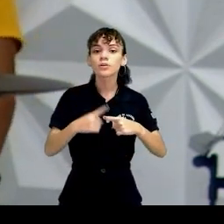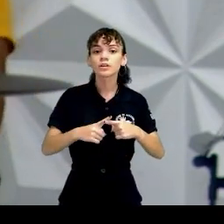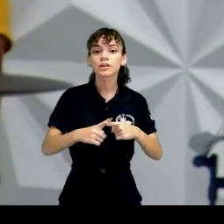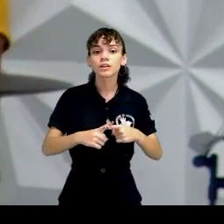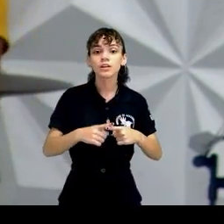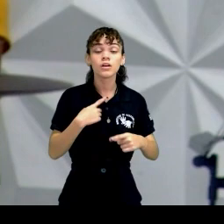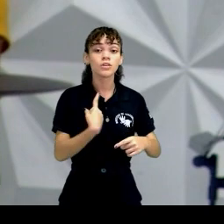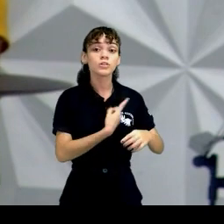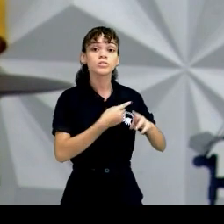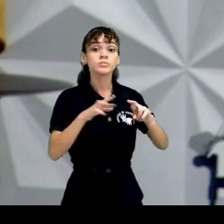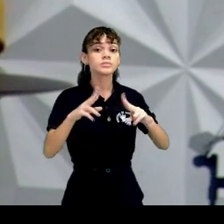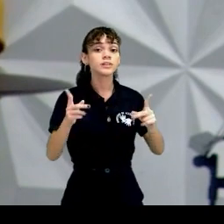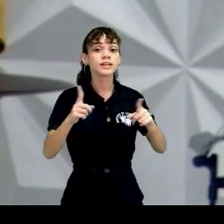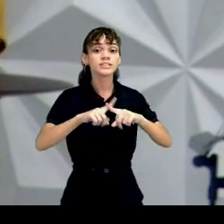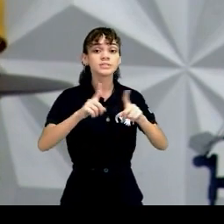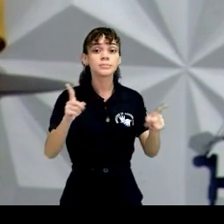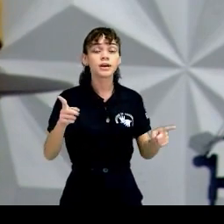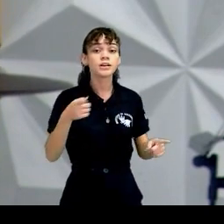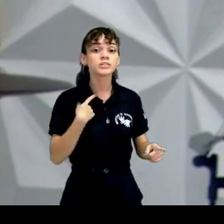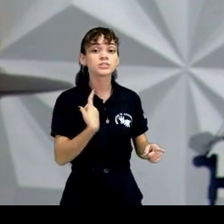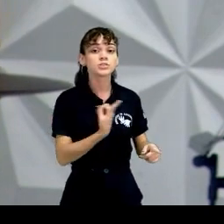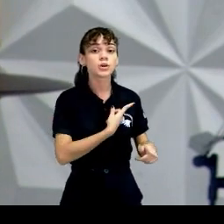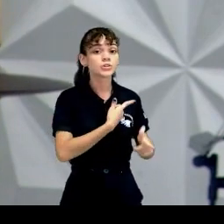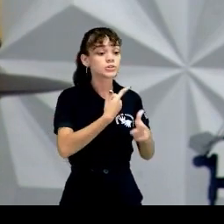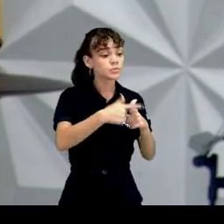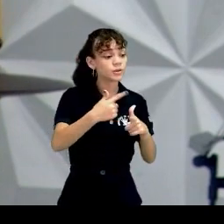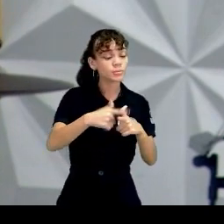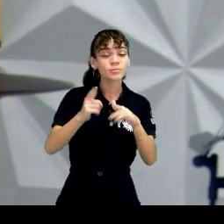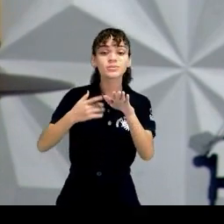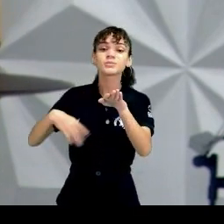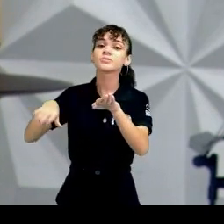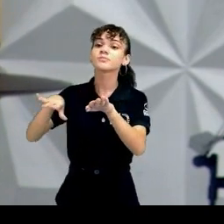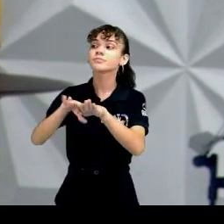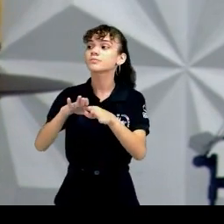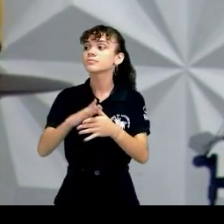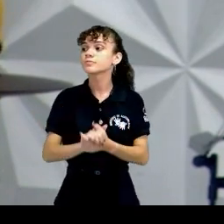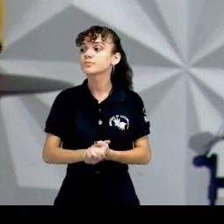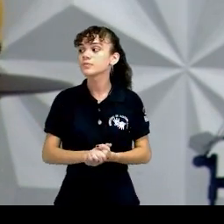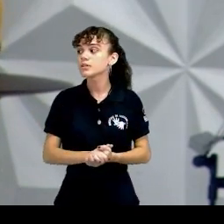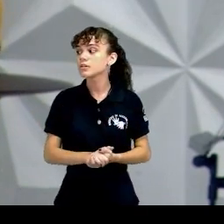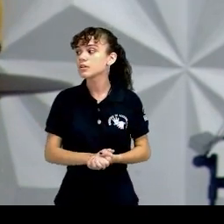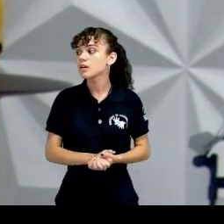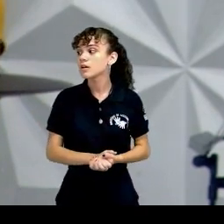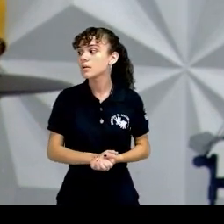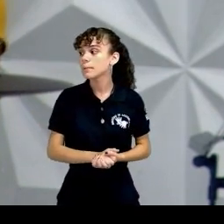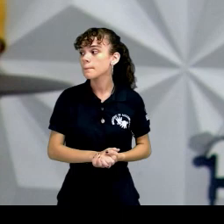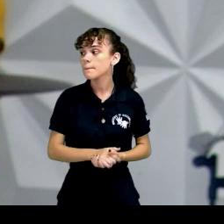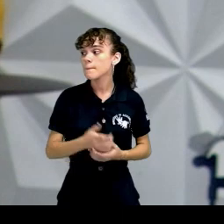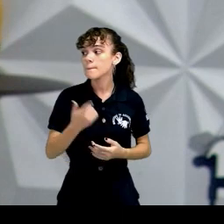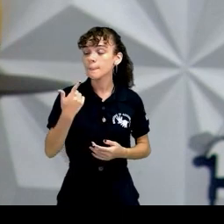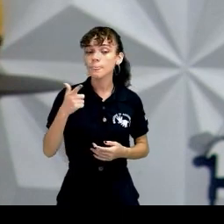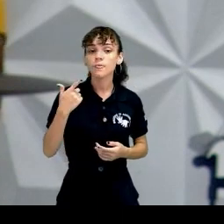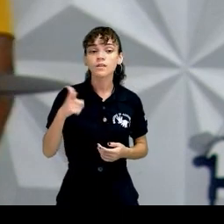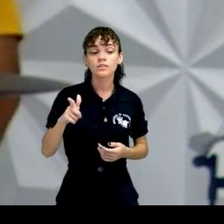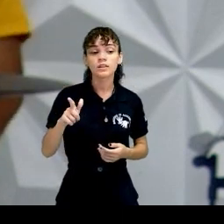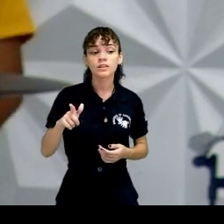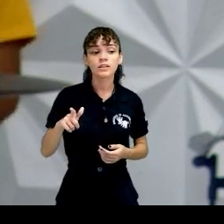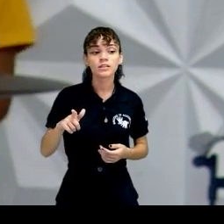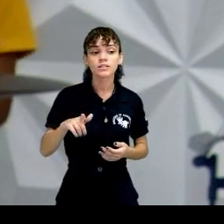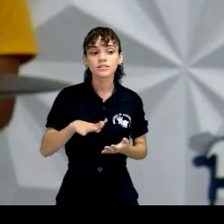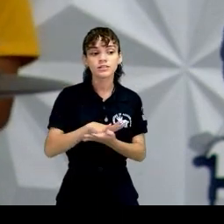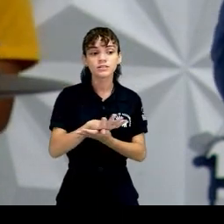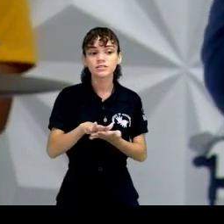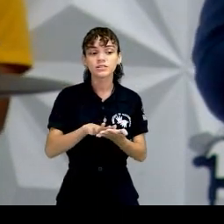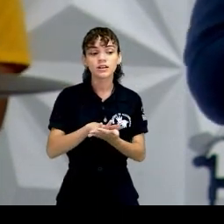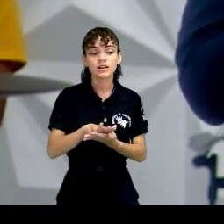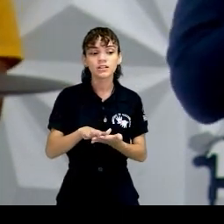fé, onde não existe um grande entre nós, mas unicamente há um que é exaltado, adorado e